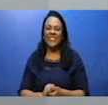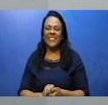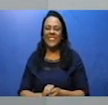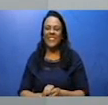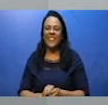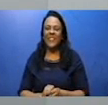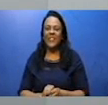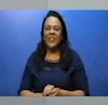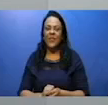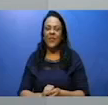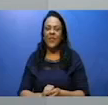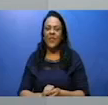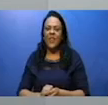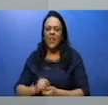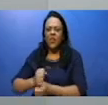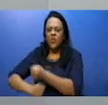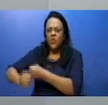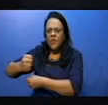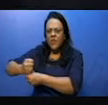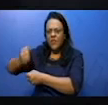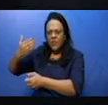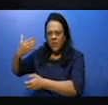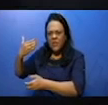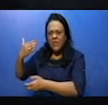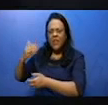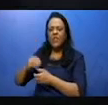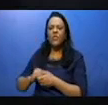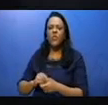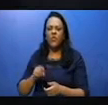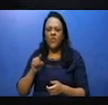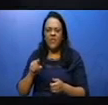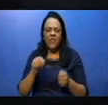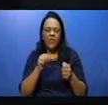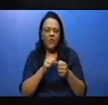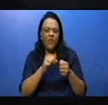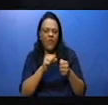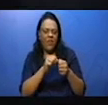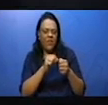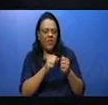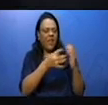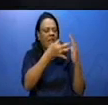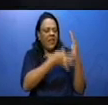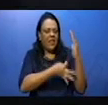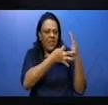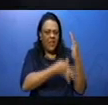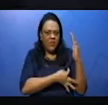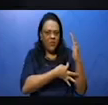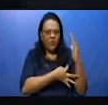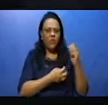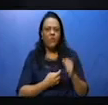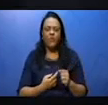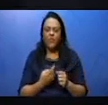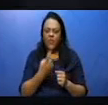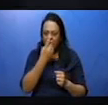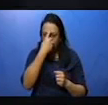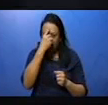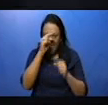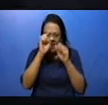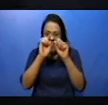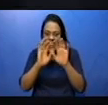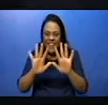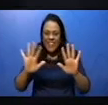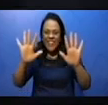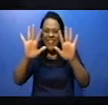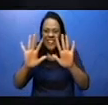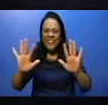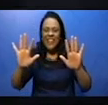No decorrer dos anos anteriores, você produziu narrativas ficcionais, realistas, que recriavam